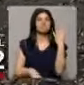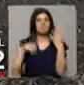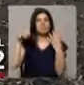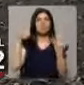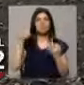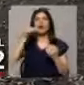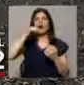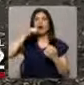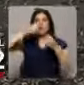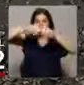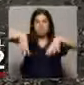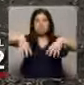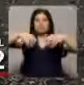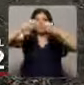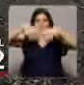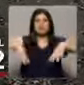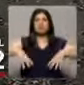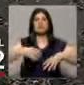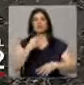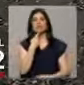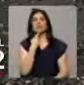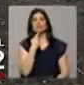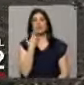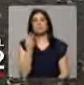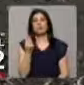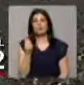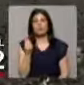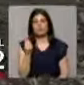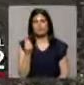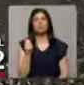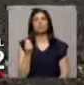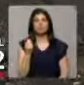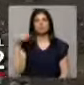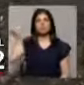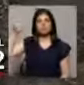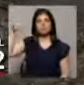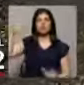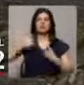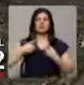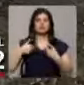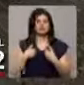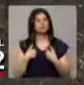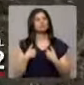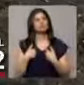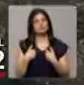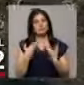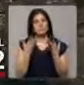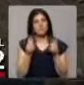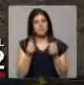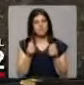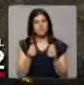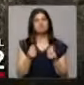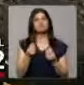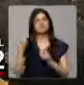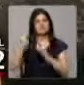descargas aliás bastante próximo deste De onde nós estamos eh fizemos essas imagens também eh e esses maios Aéreos